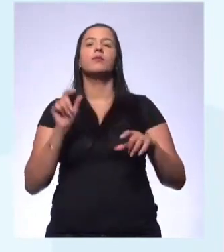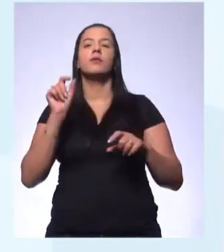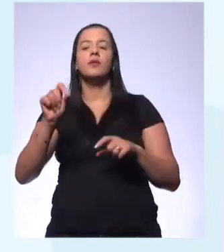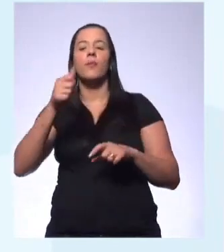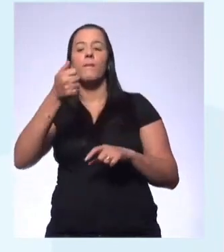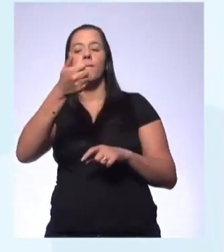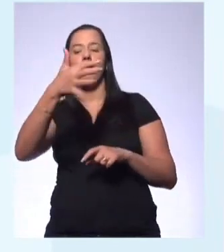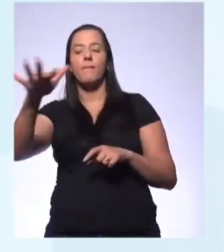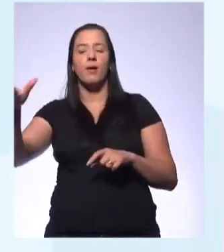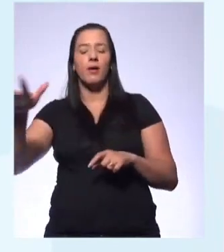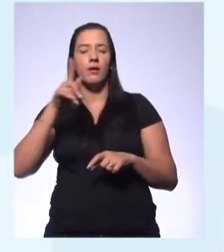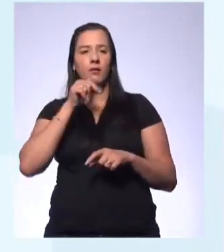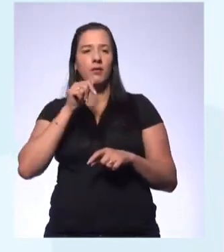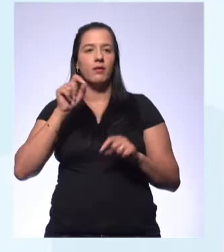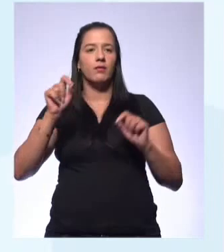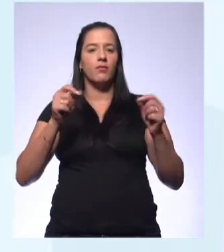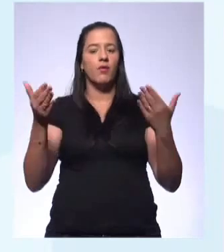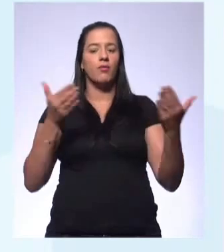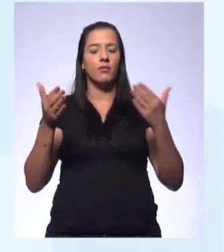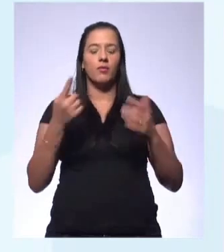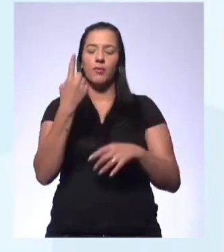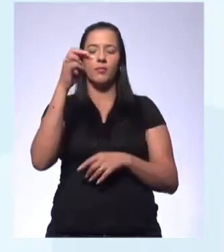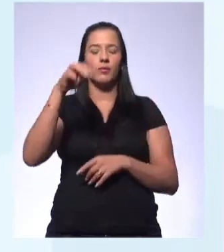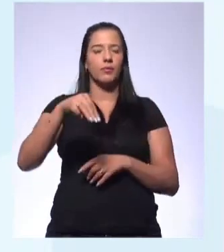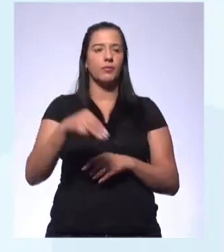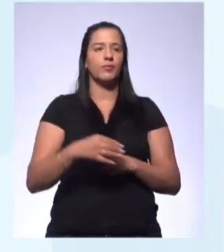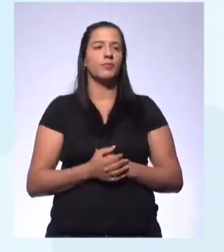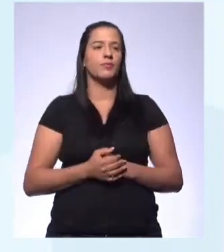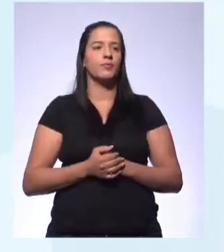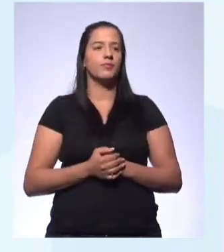poema, e o mar? Um minuto e a gente já volta.